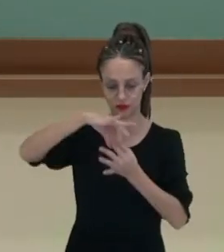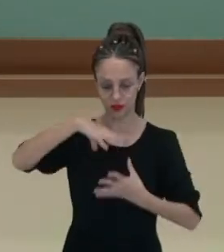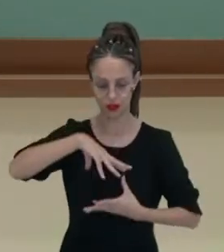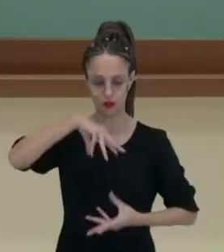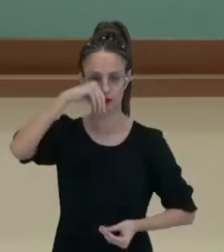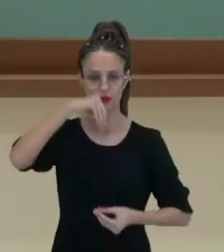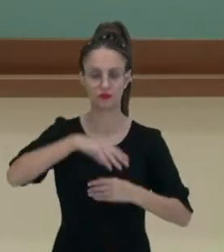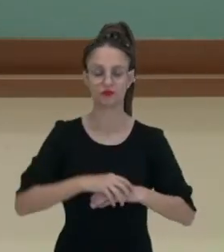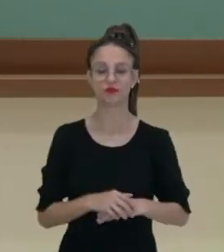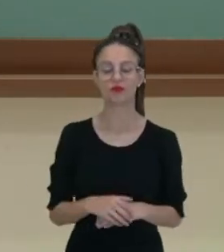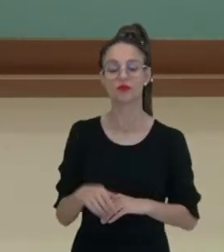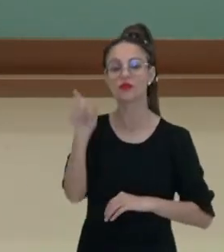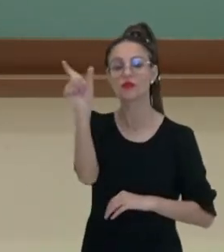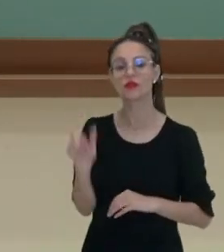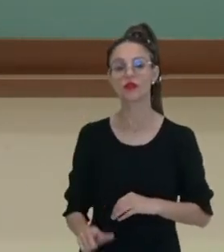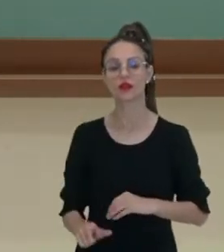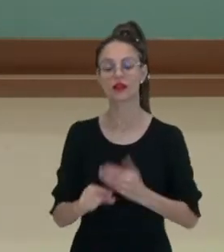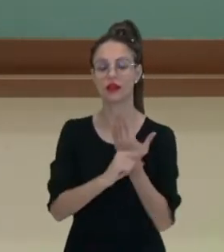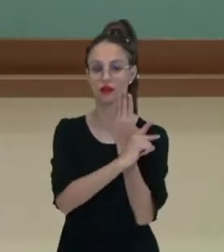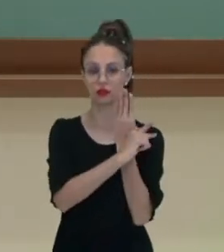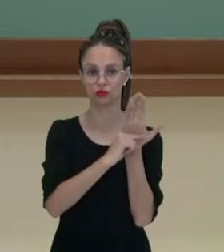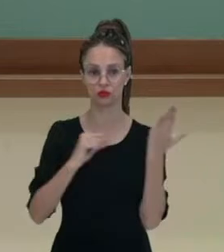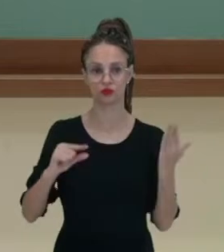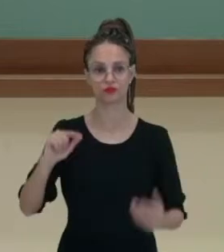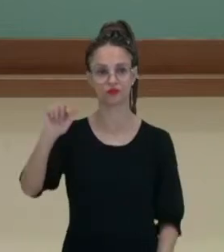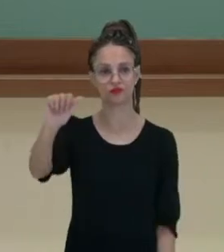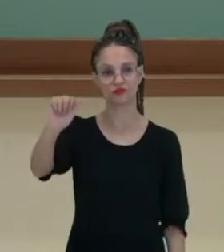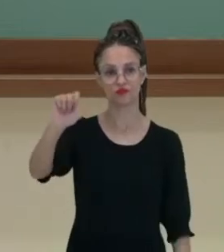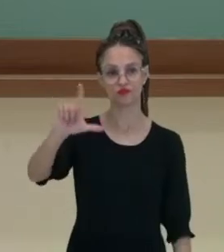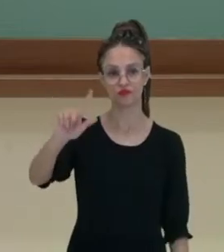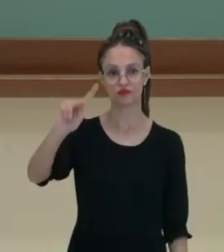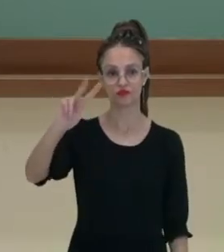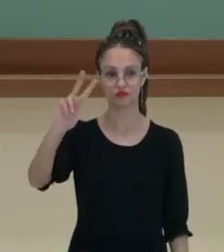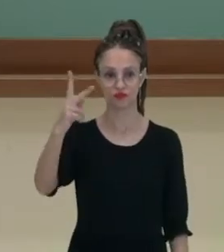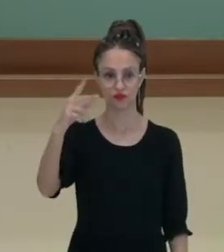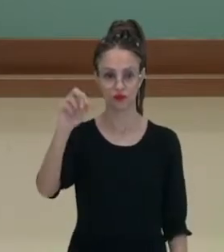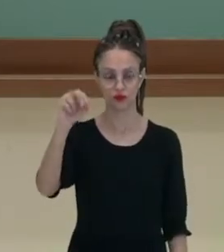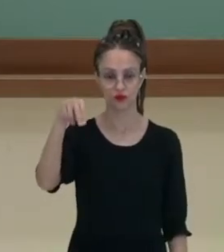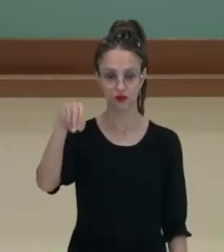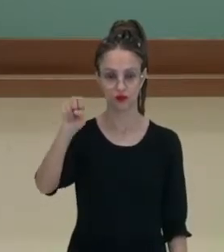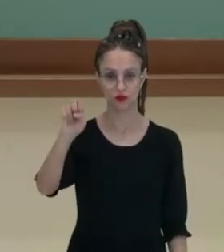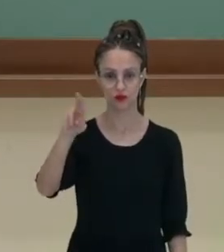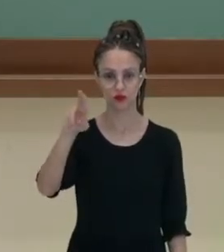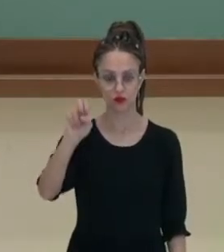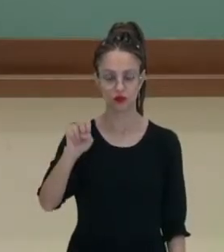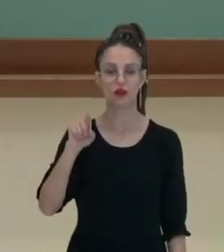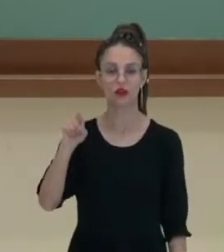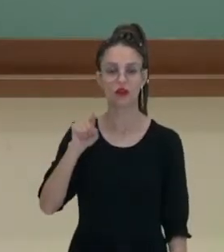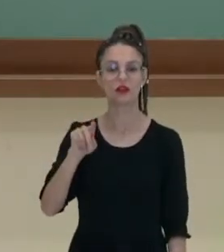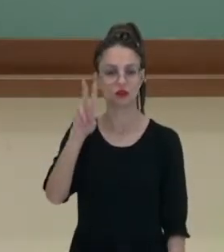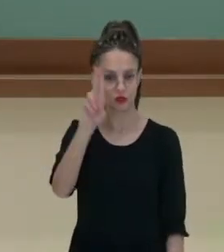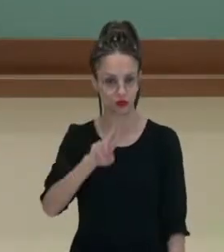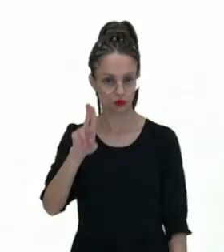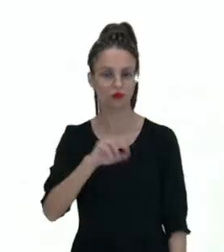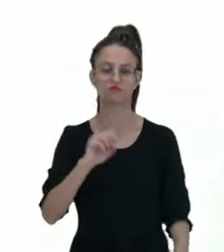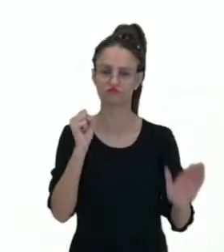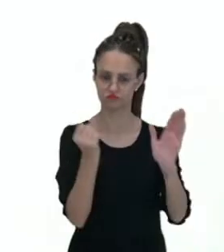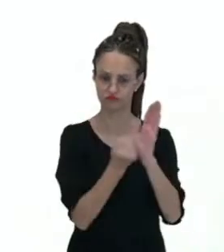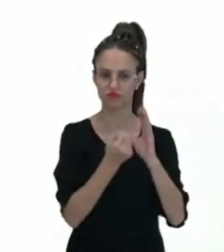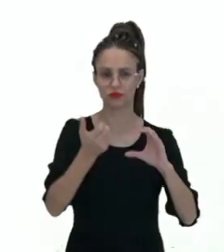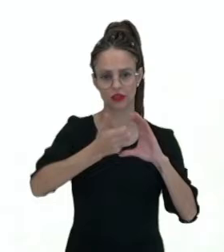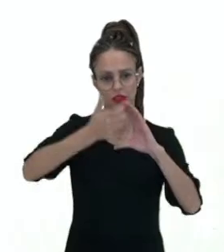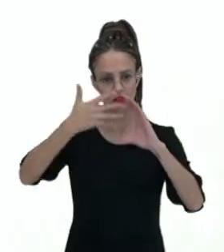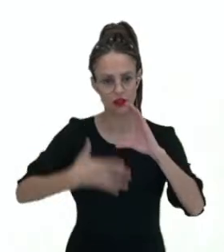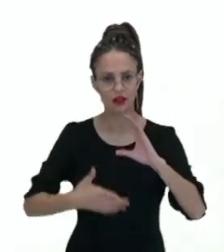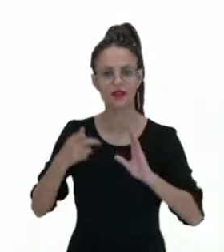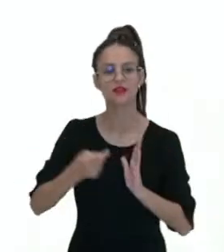Alfonso de Guimarães, um poeta simbolista, né, usou muito as características do simbolismo e entre elas ele